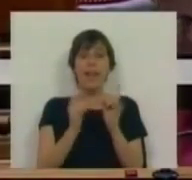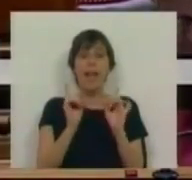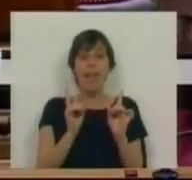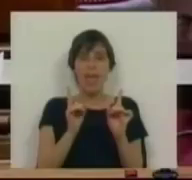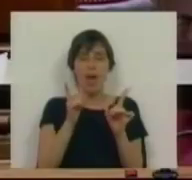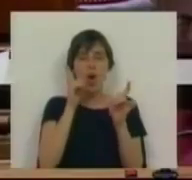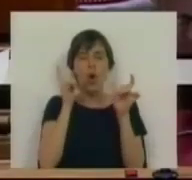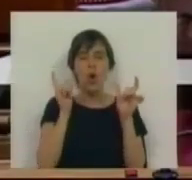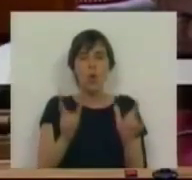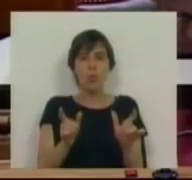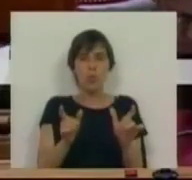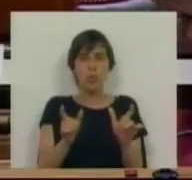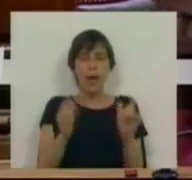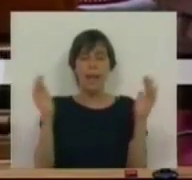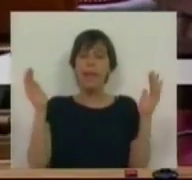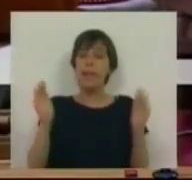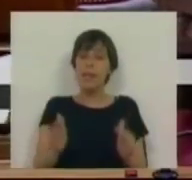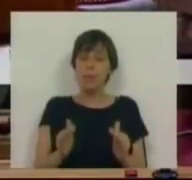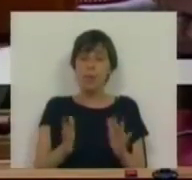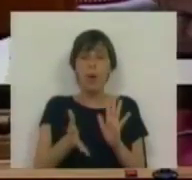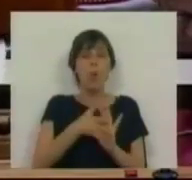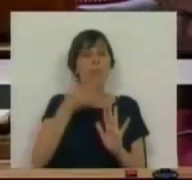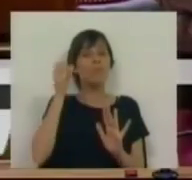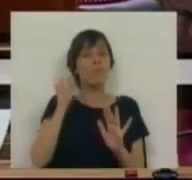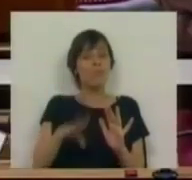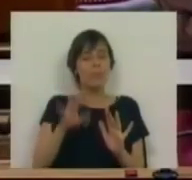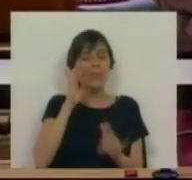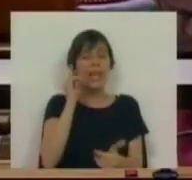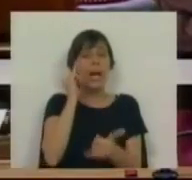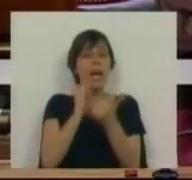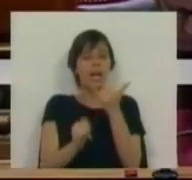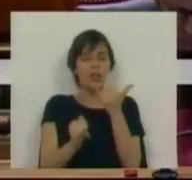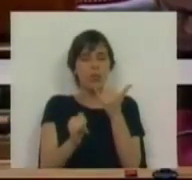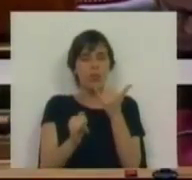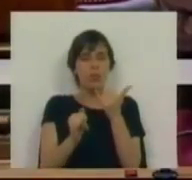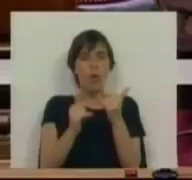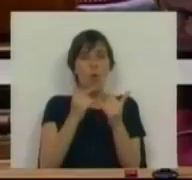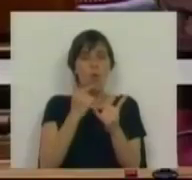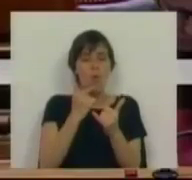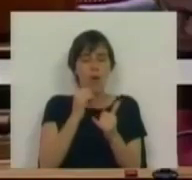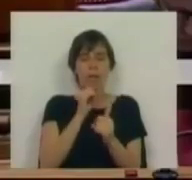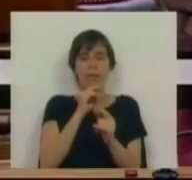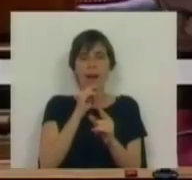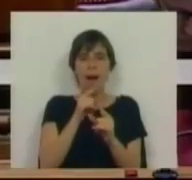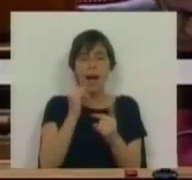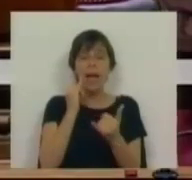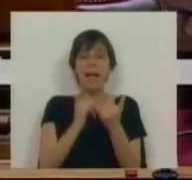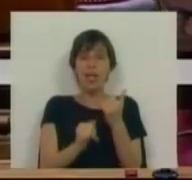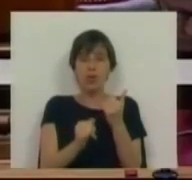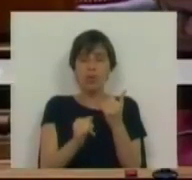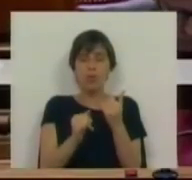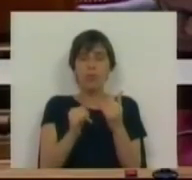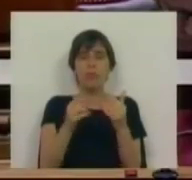de controlar, diminuir ou eliminar riscos com elevado potencial